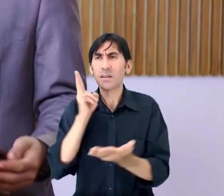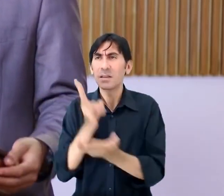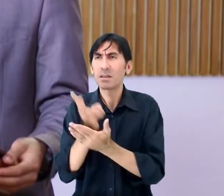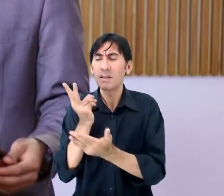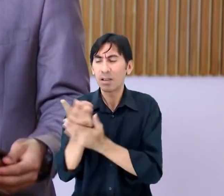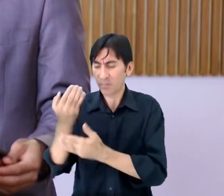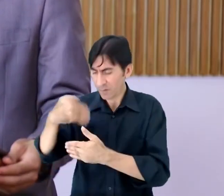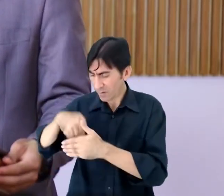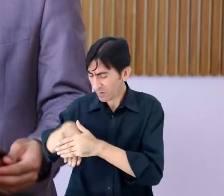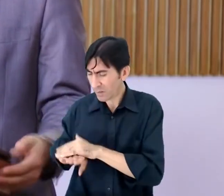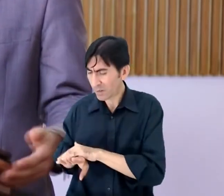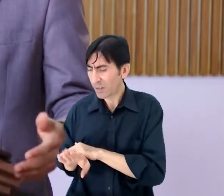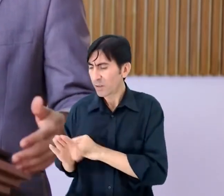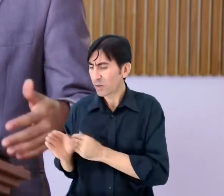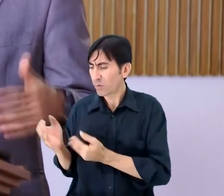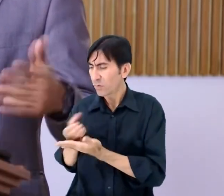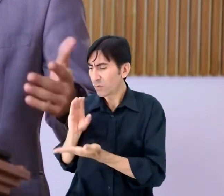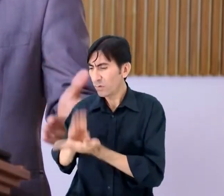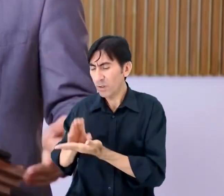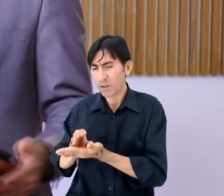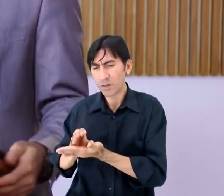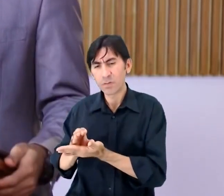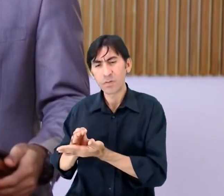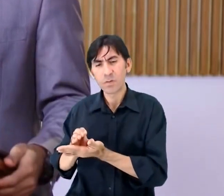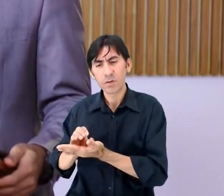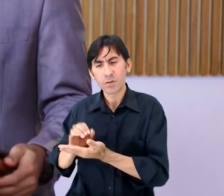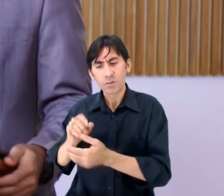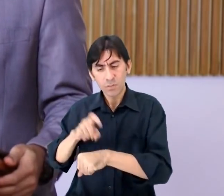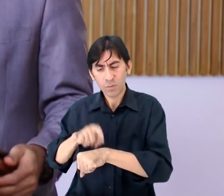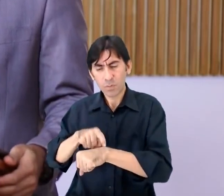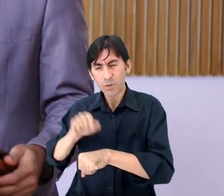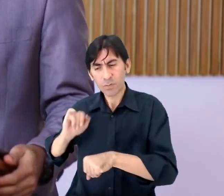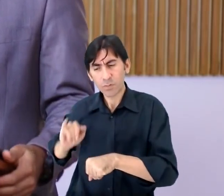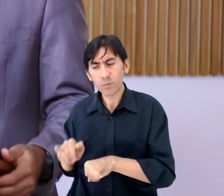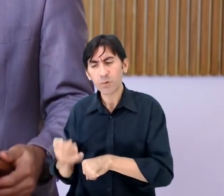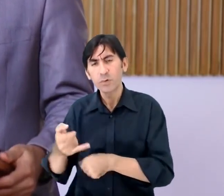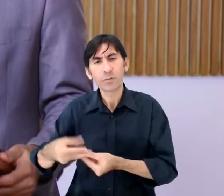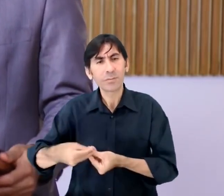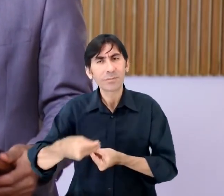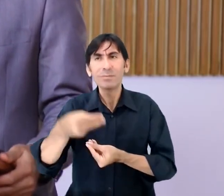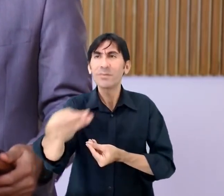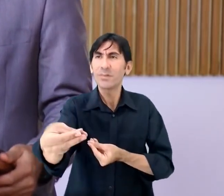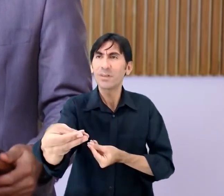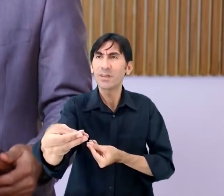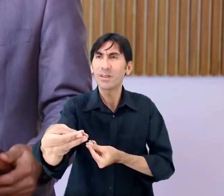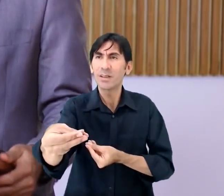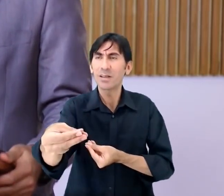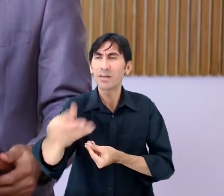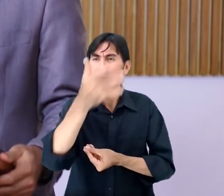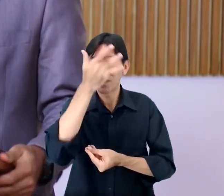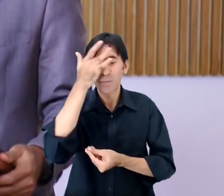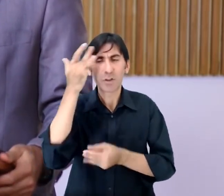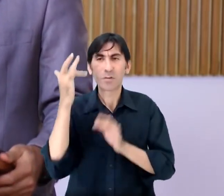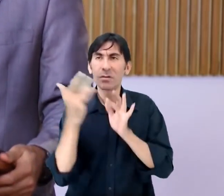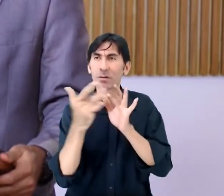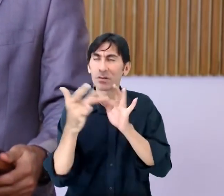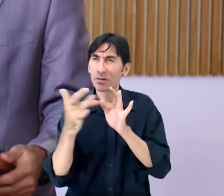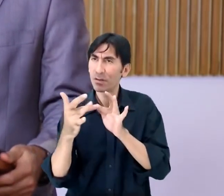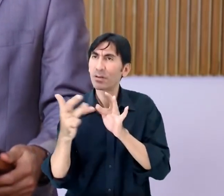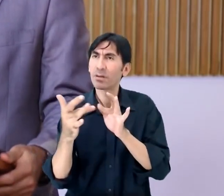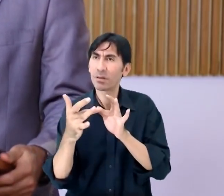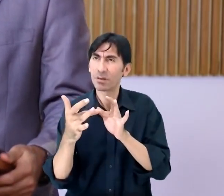mensageiro silencioso. Que possamos distribuir com as pessoas que estão ao nosso redor a palavra através